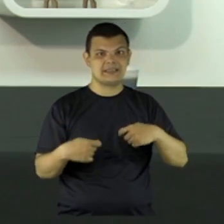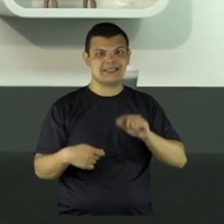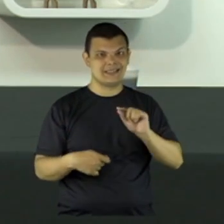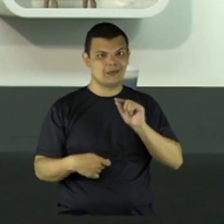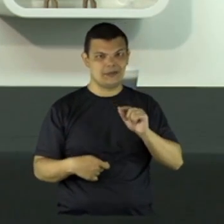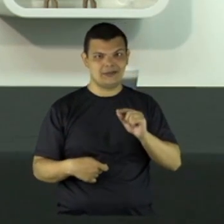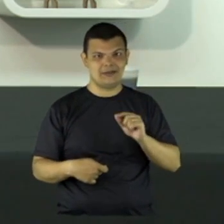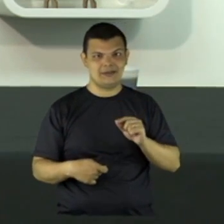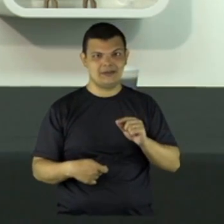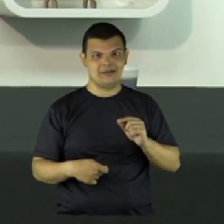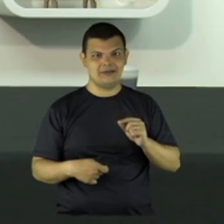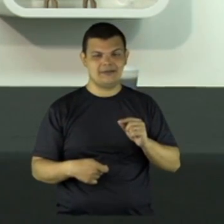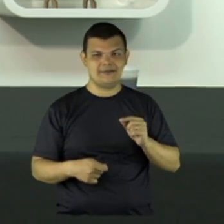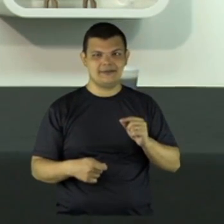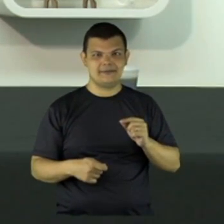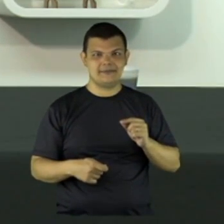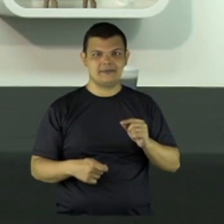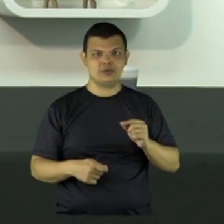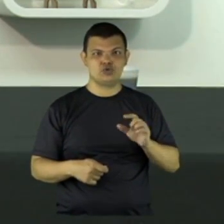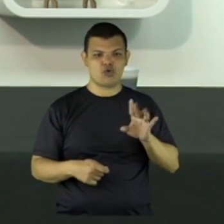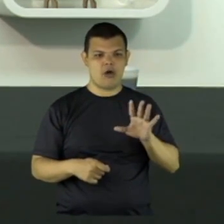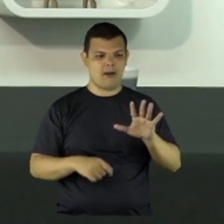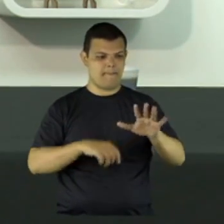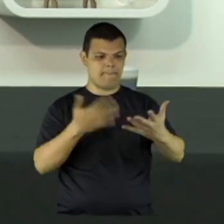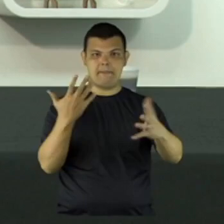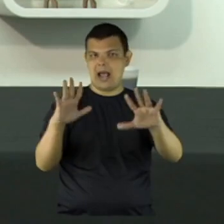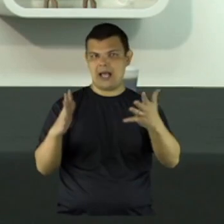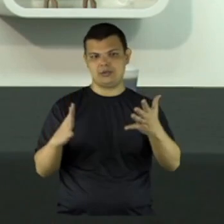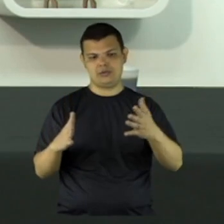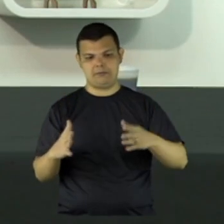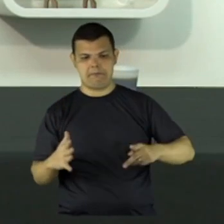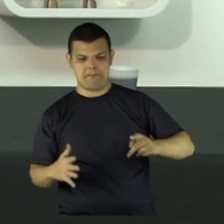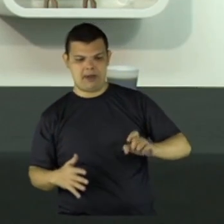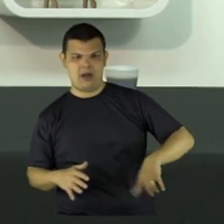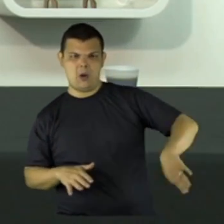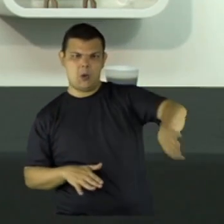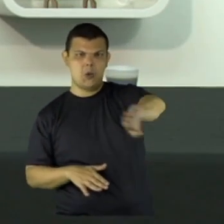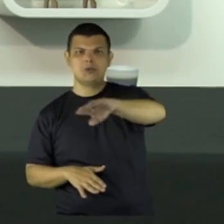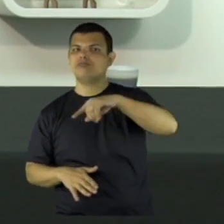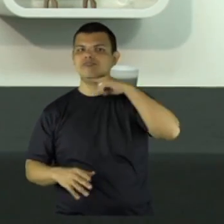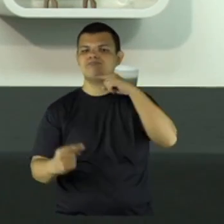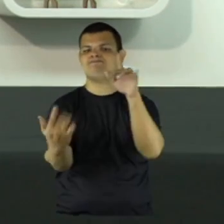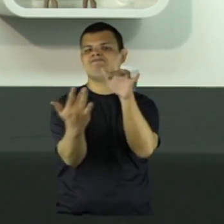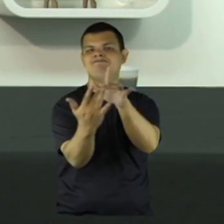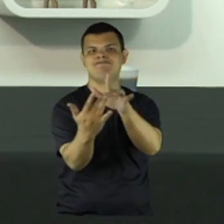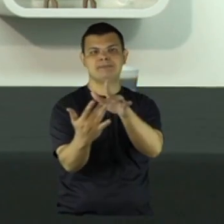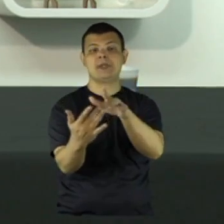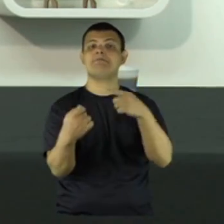atingir o seu oponente apenas esticando o seu braço e as suas pernas. Você precisa de um